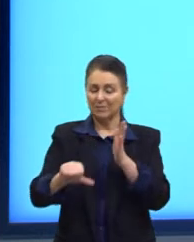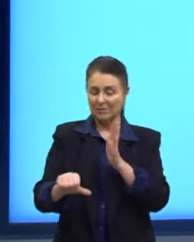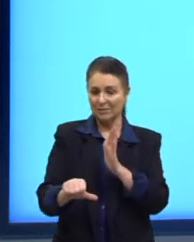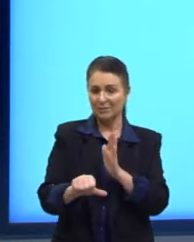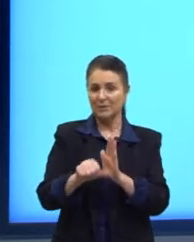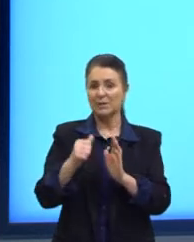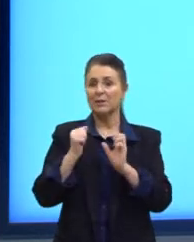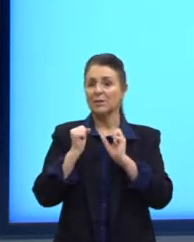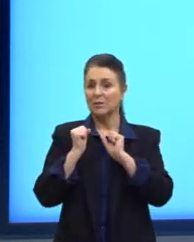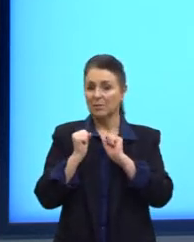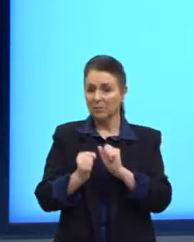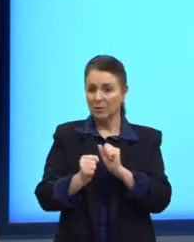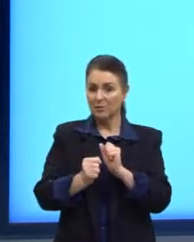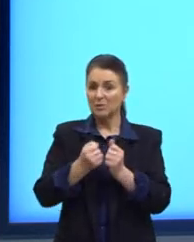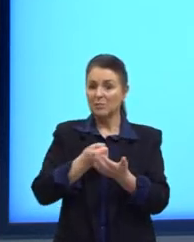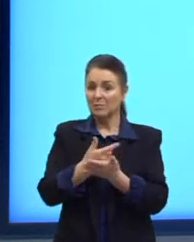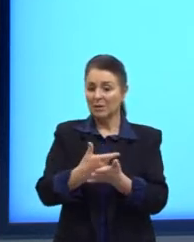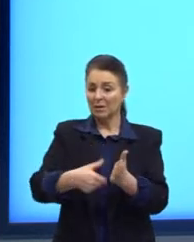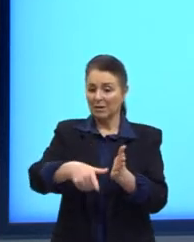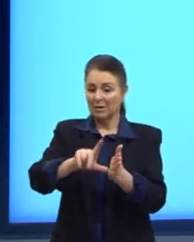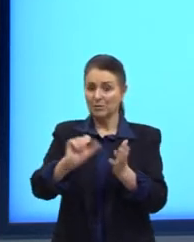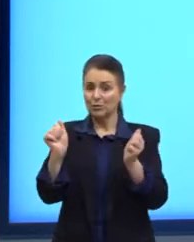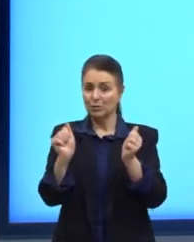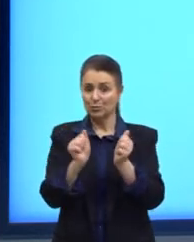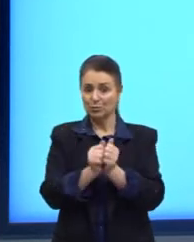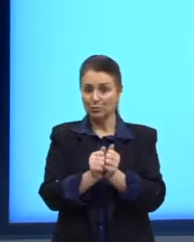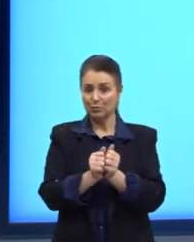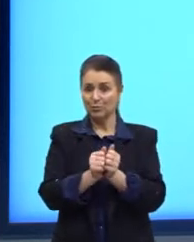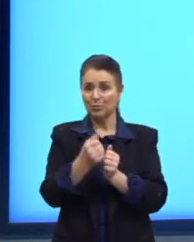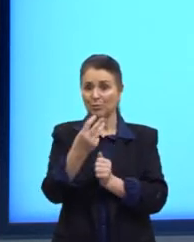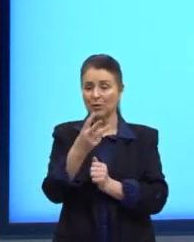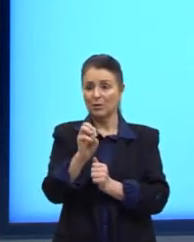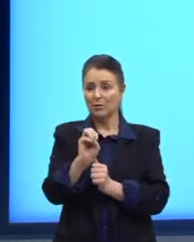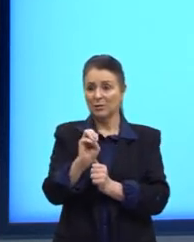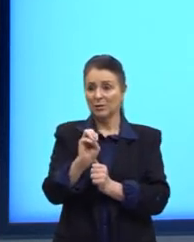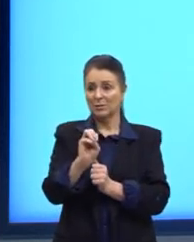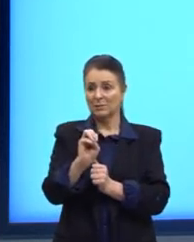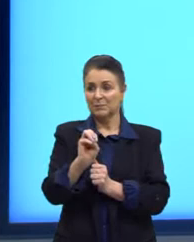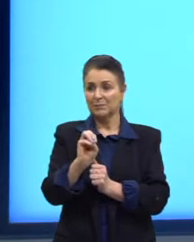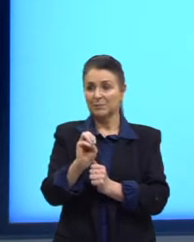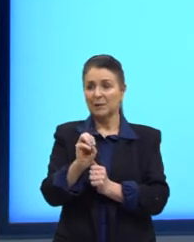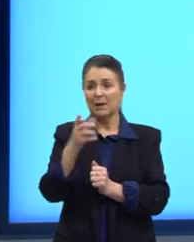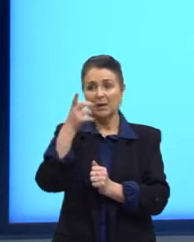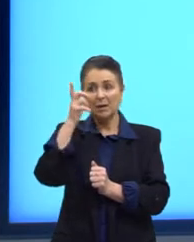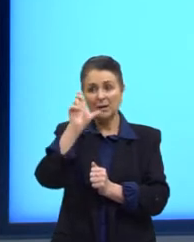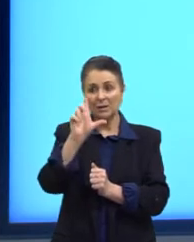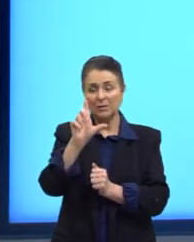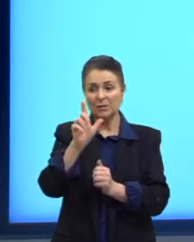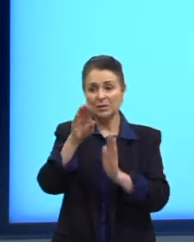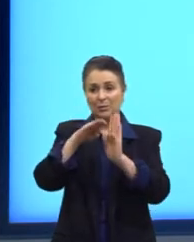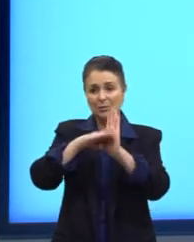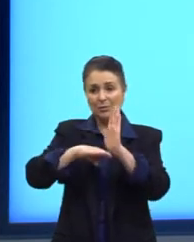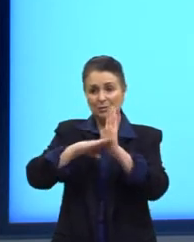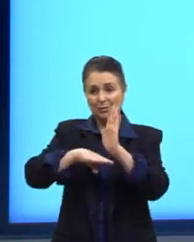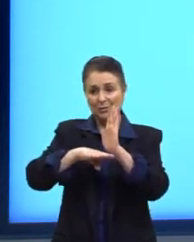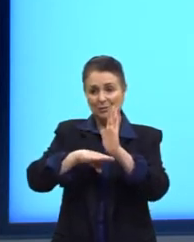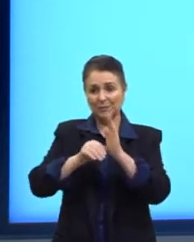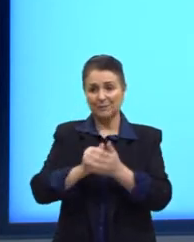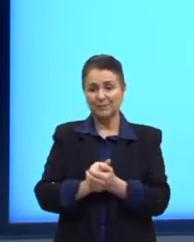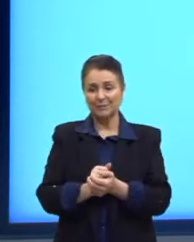que pode ser antecipada junto com a trigésima para a gente garantir o que nós buscamos né